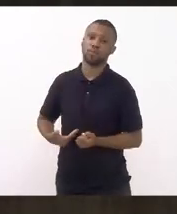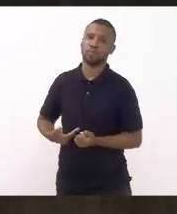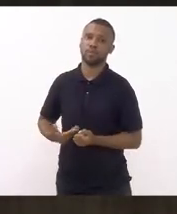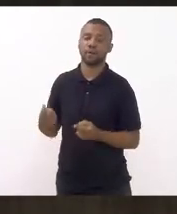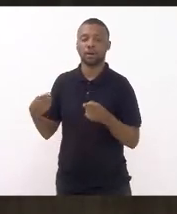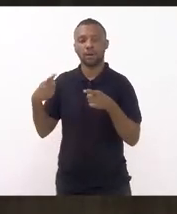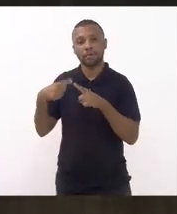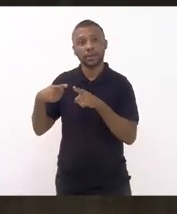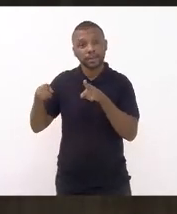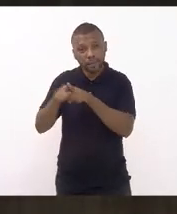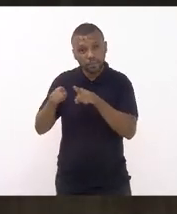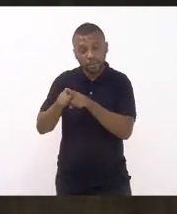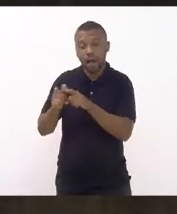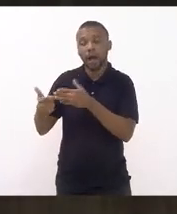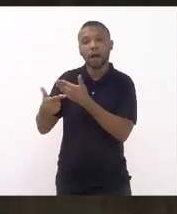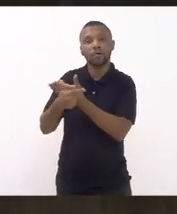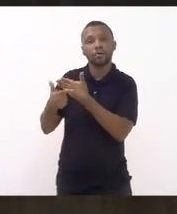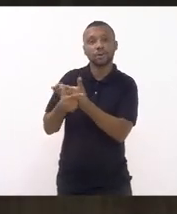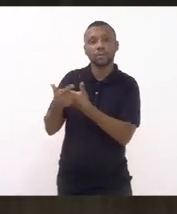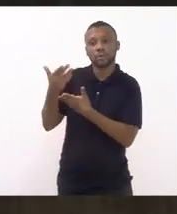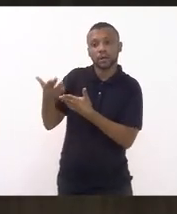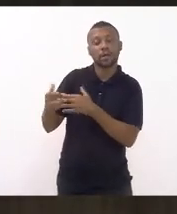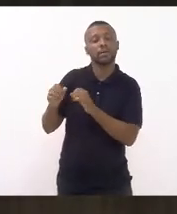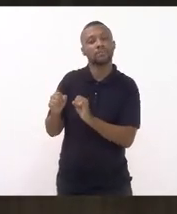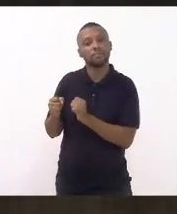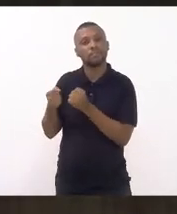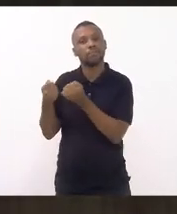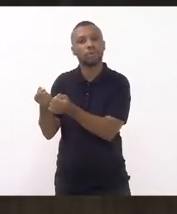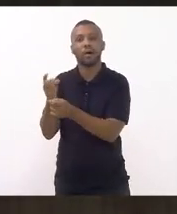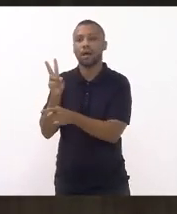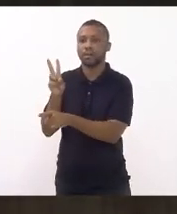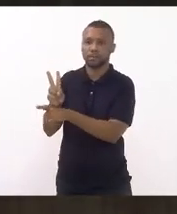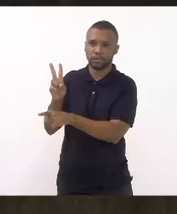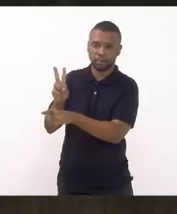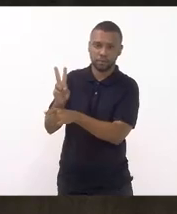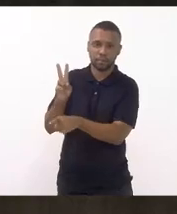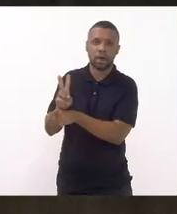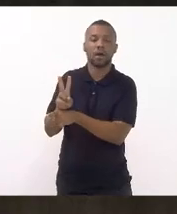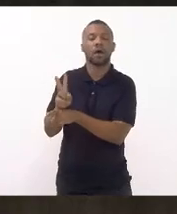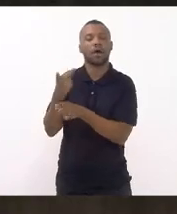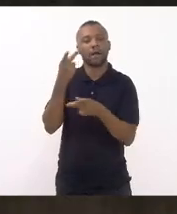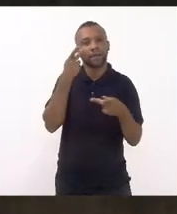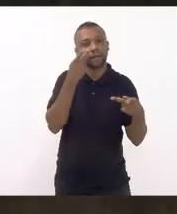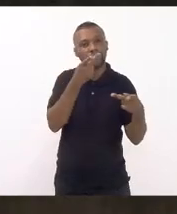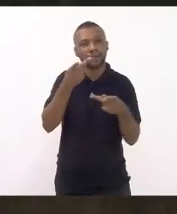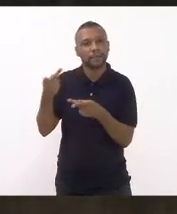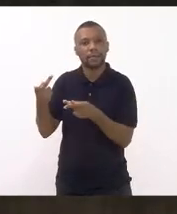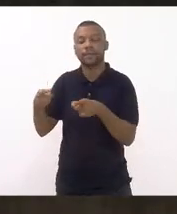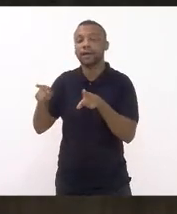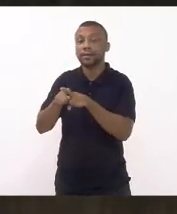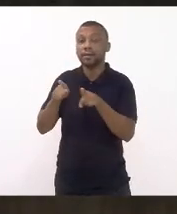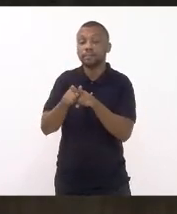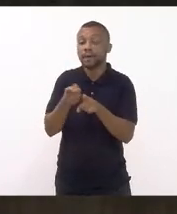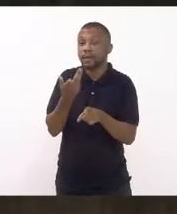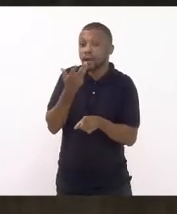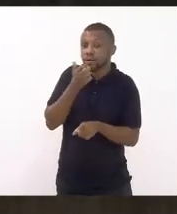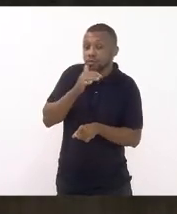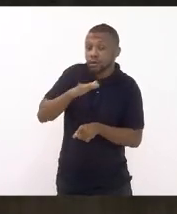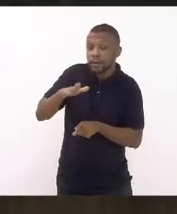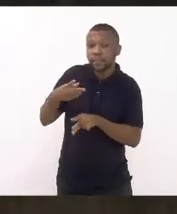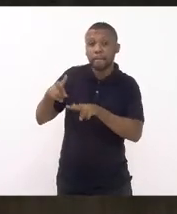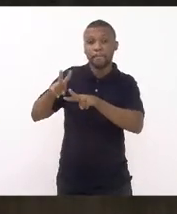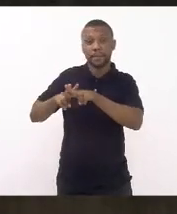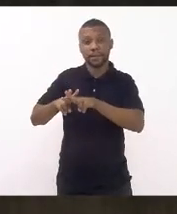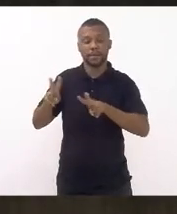é função deles resguardar a segurança nas visitas e dos menores. Não há